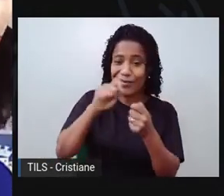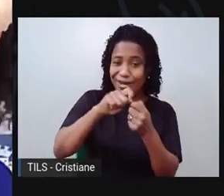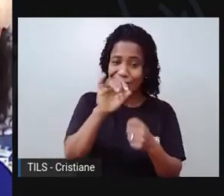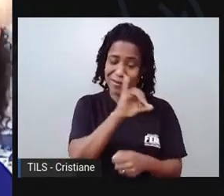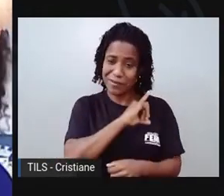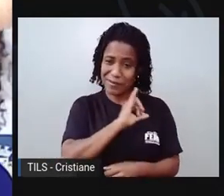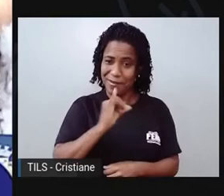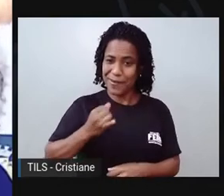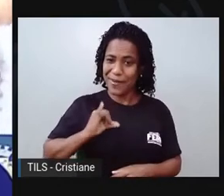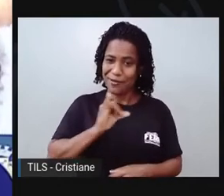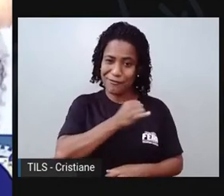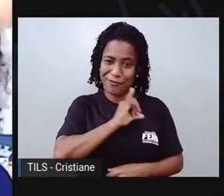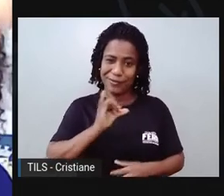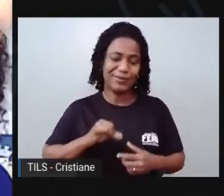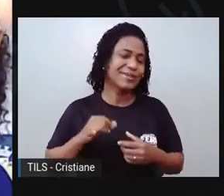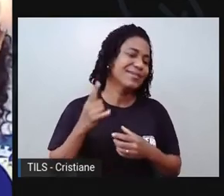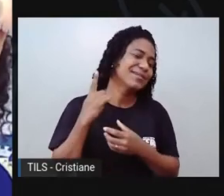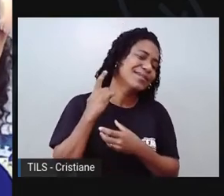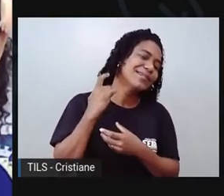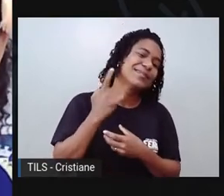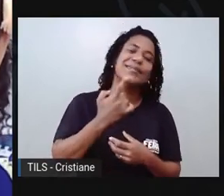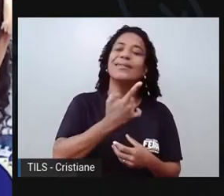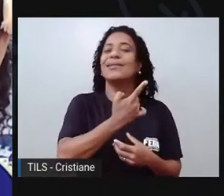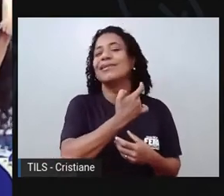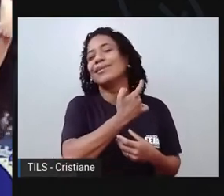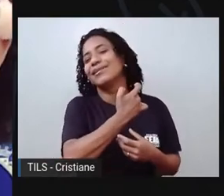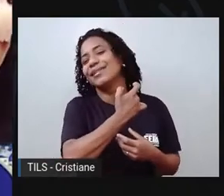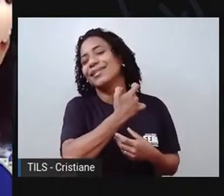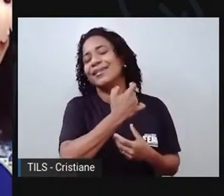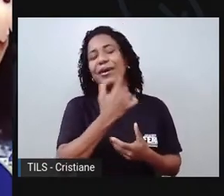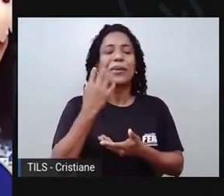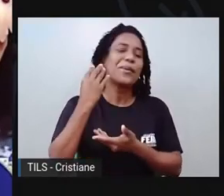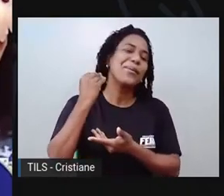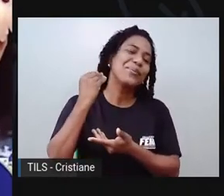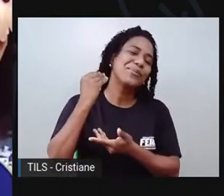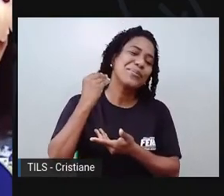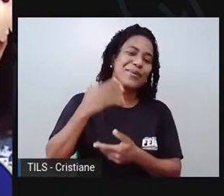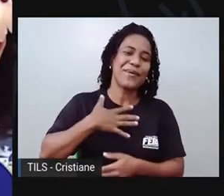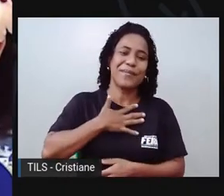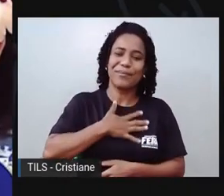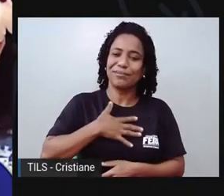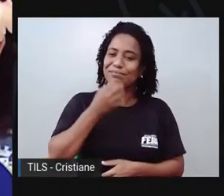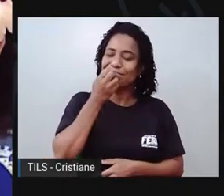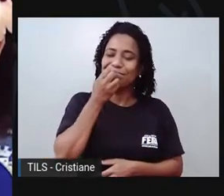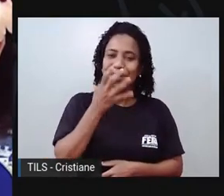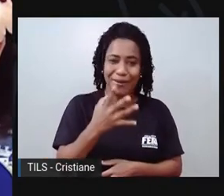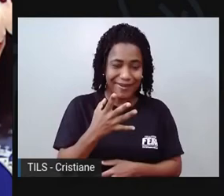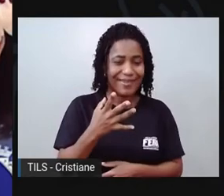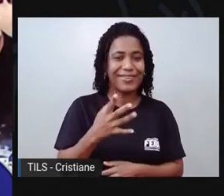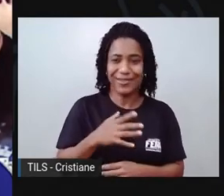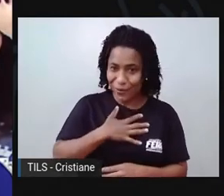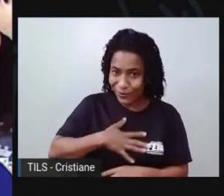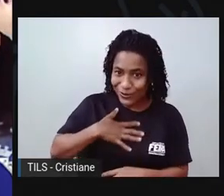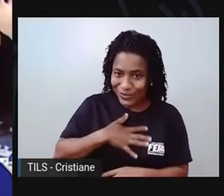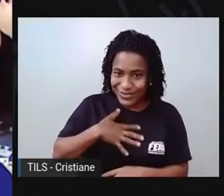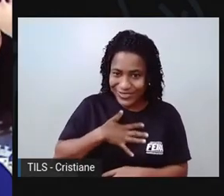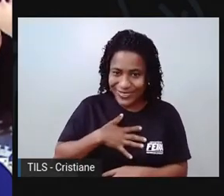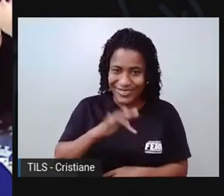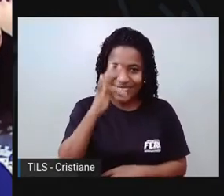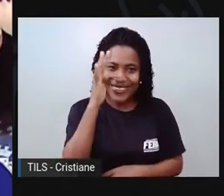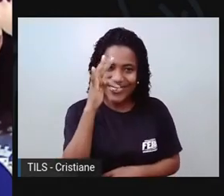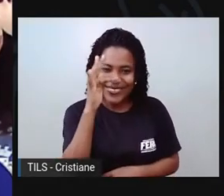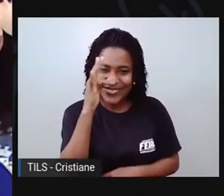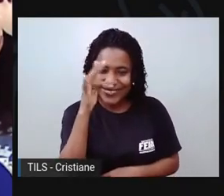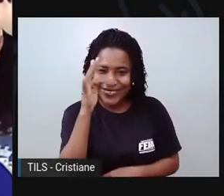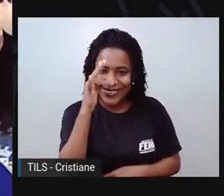É, isso mesmo. Gostaram de conhecer sobre as flores? Eu estou amando